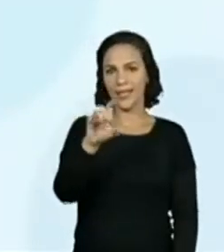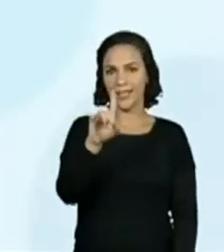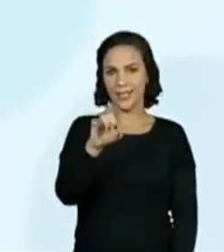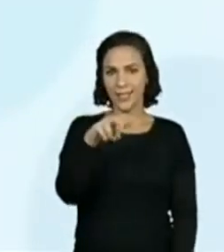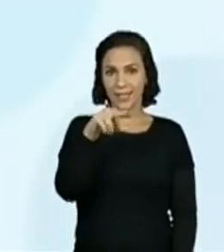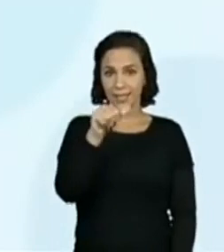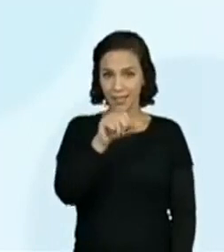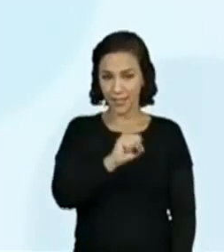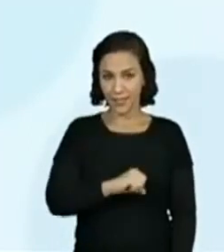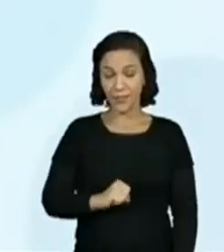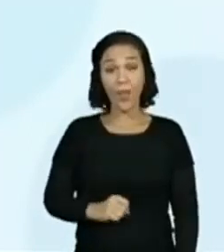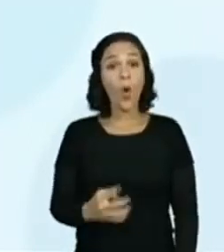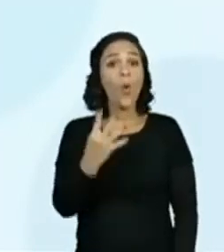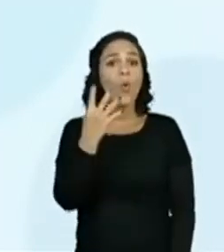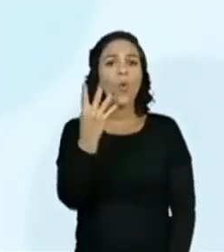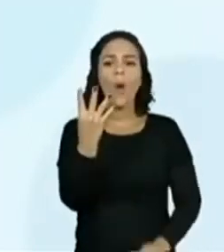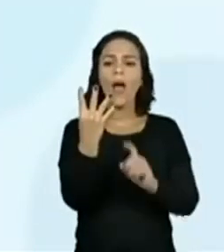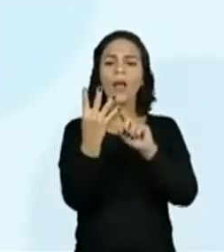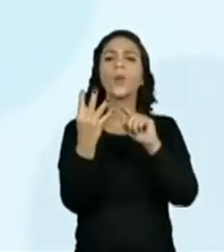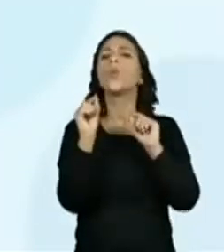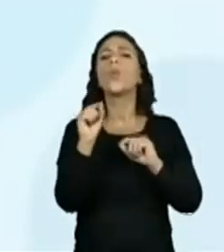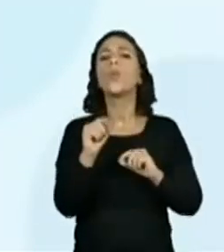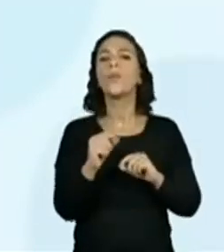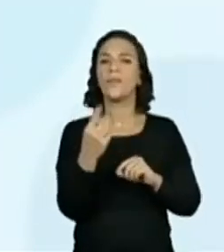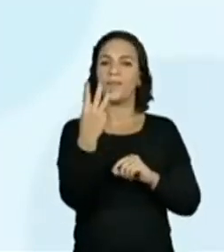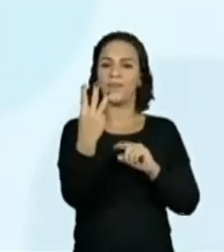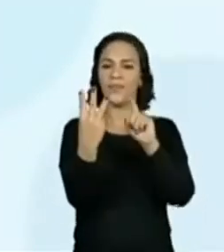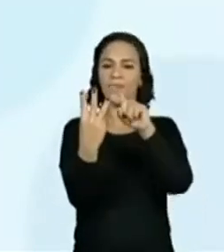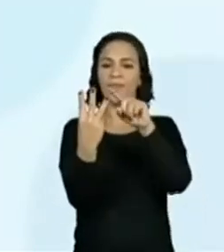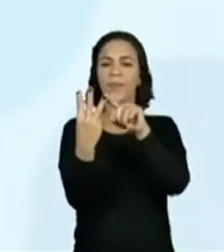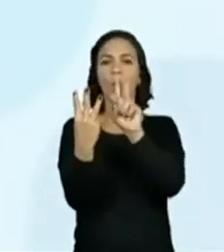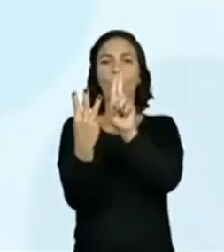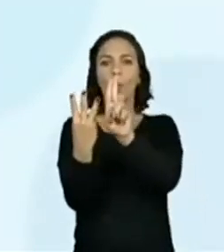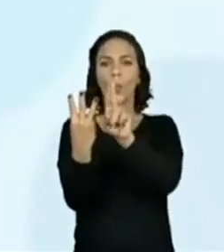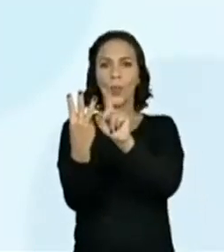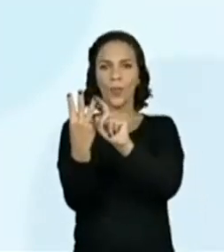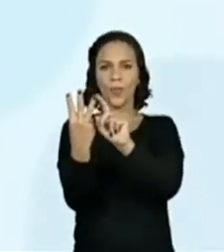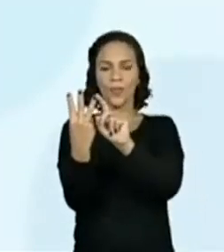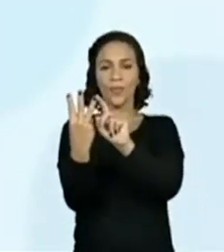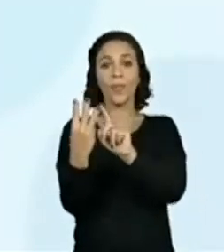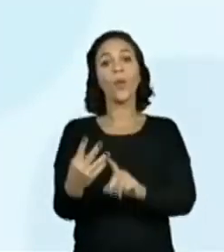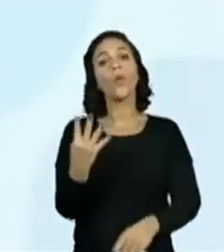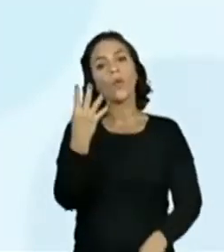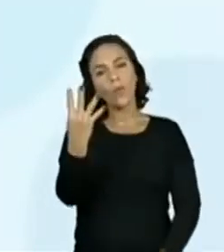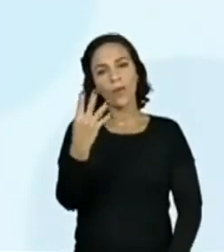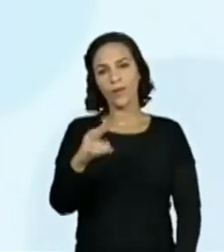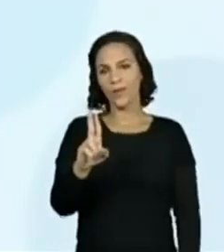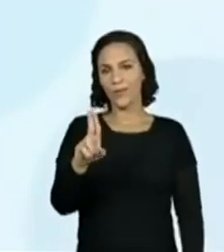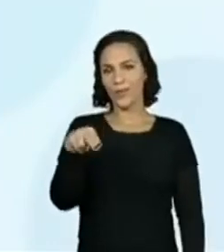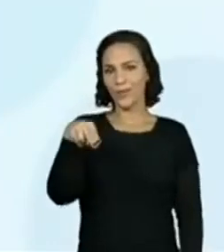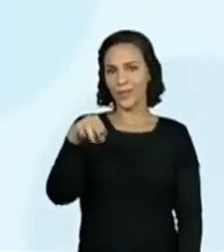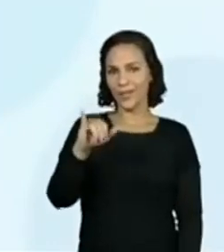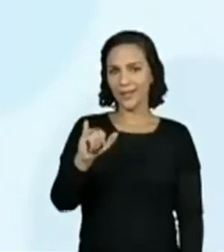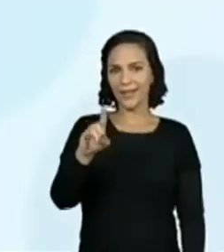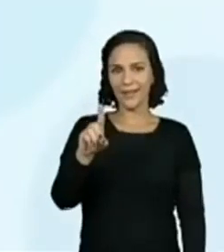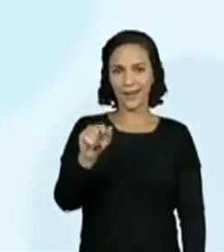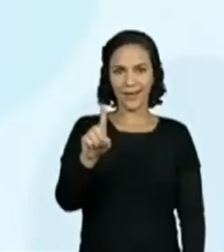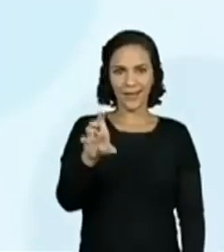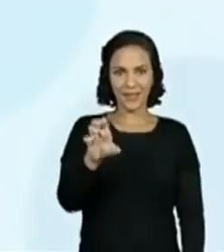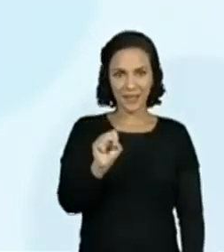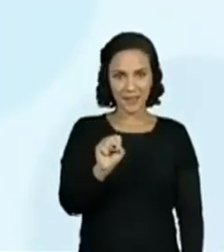184. Uma centena, 8 dezenas e 4 unidades. Professora,